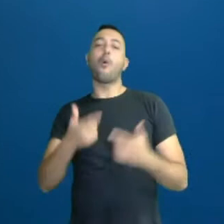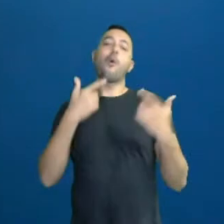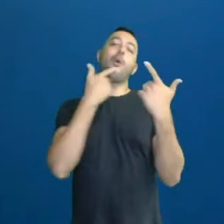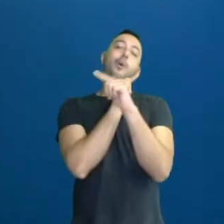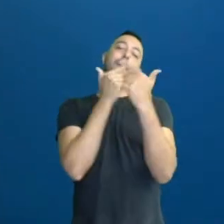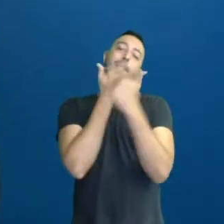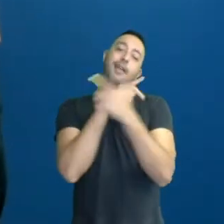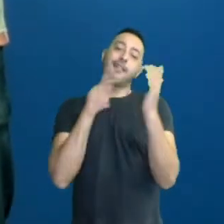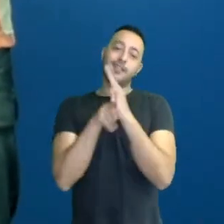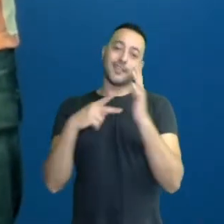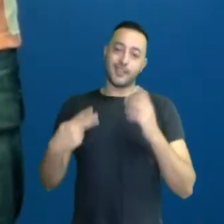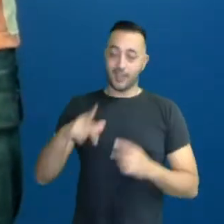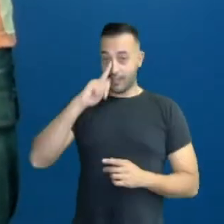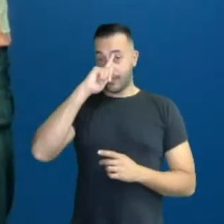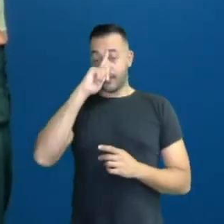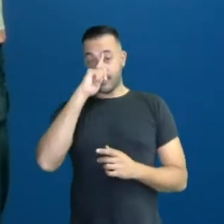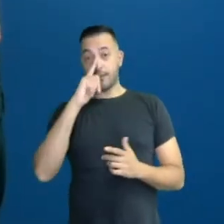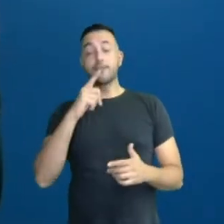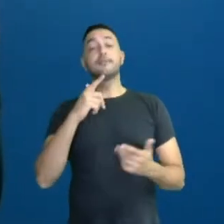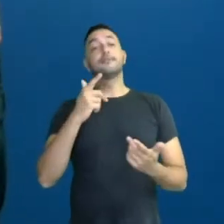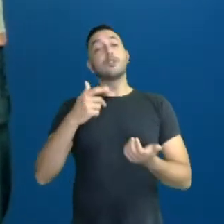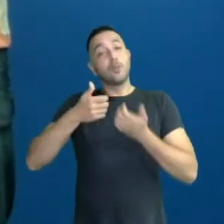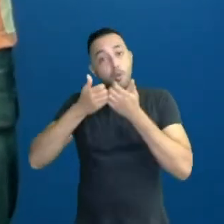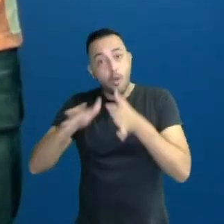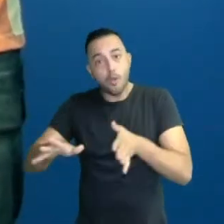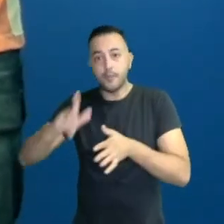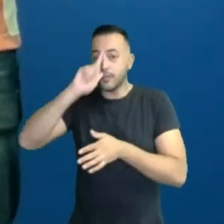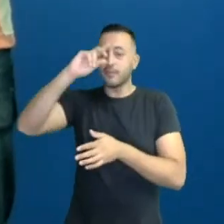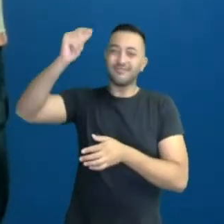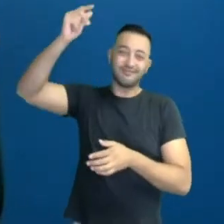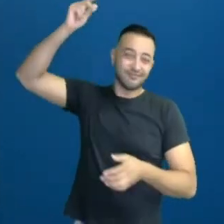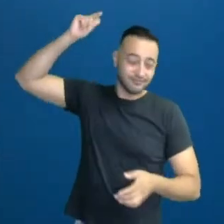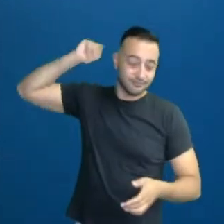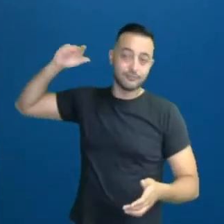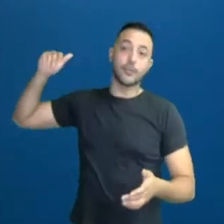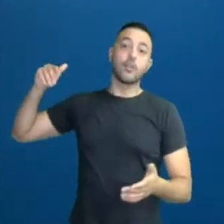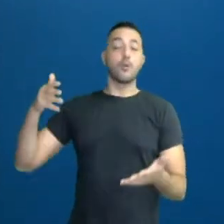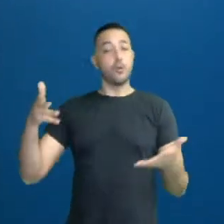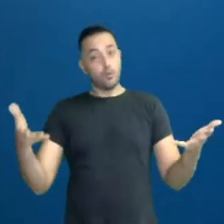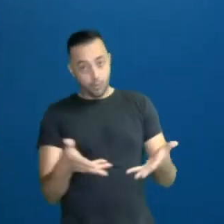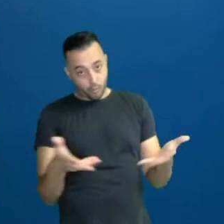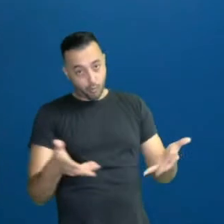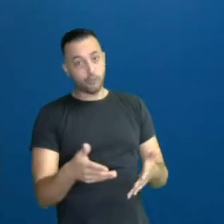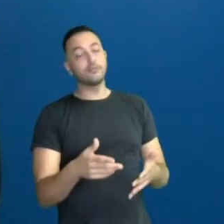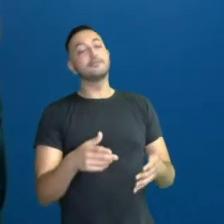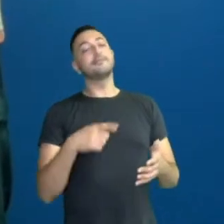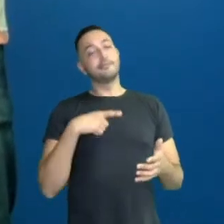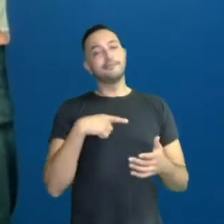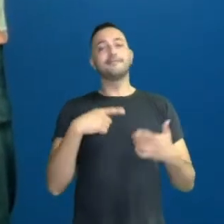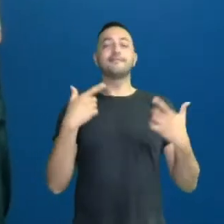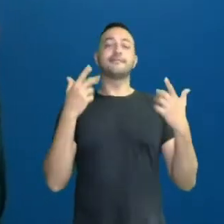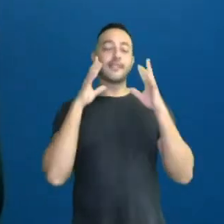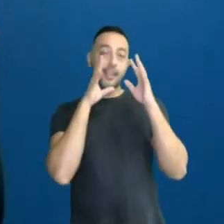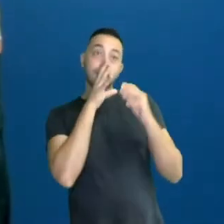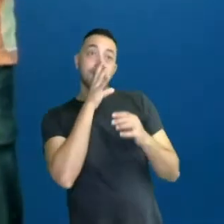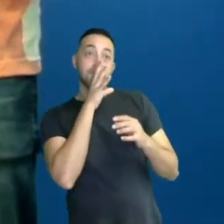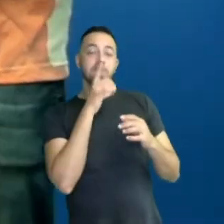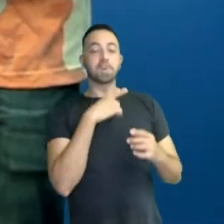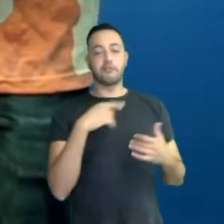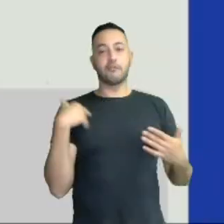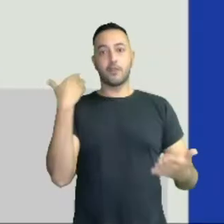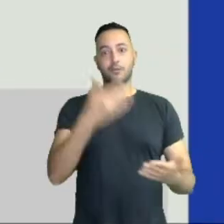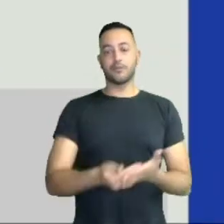isso deu origem na Grécia e hoje é um dos nossos motivos de entretenimento. Não é